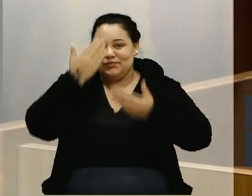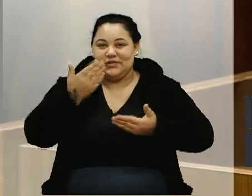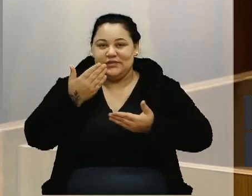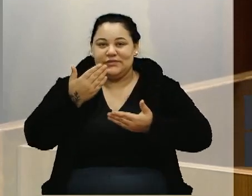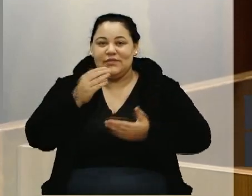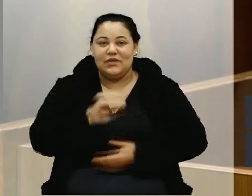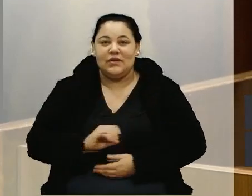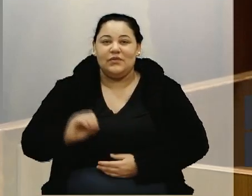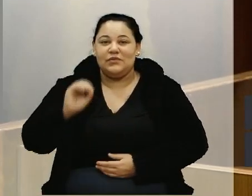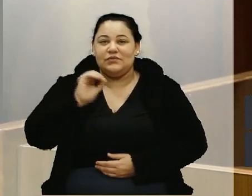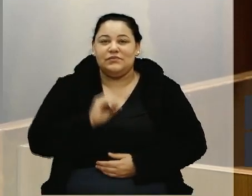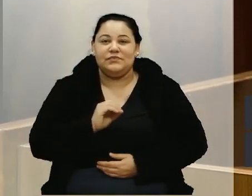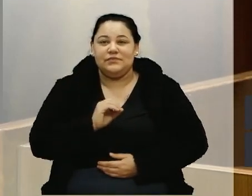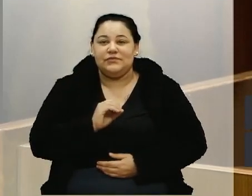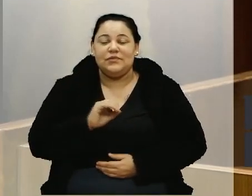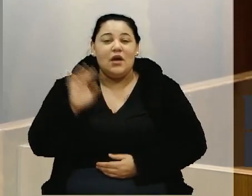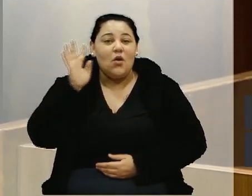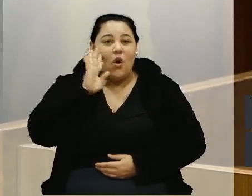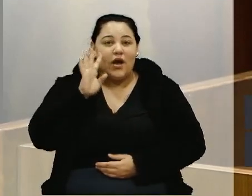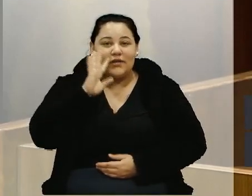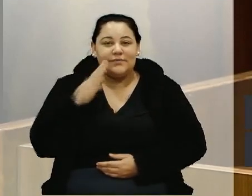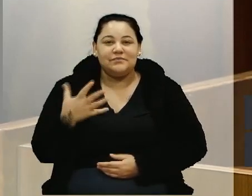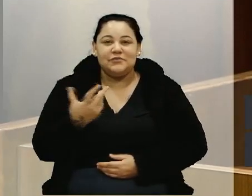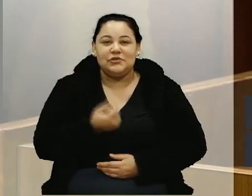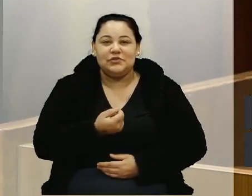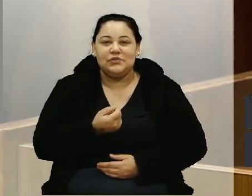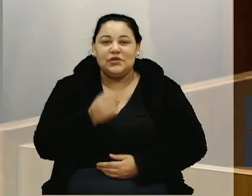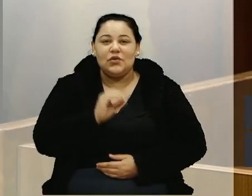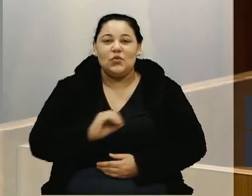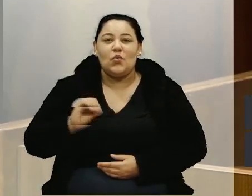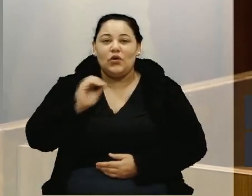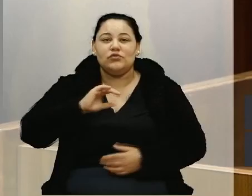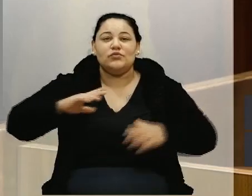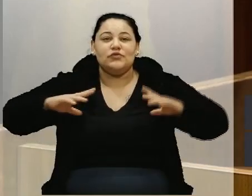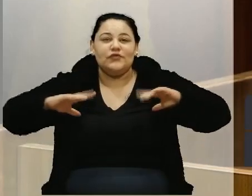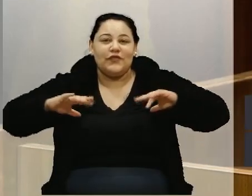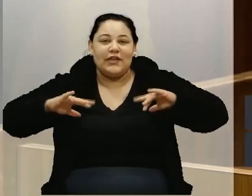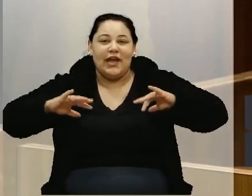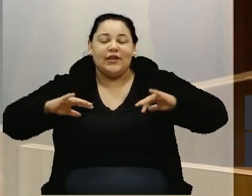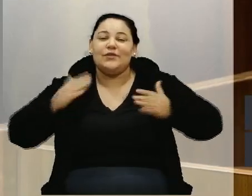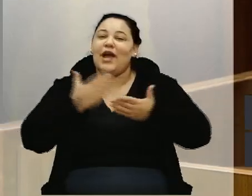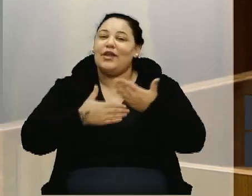uma ótima quarta-feira e um ótimo feriado a todos nós. Obrigado.